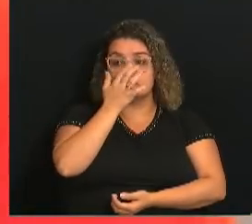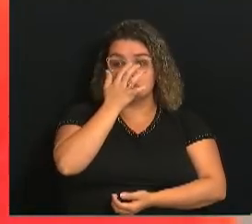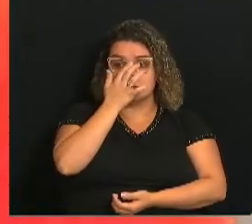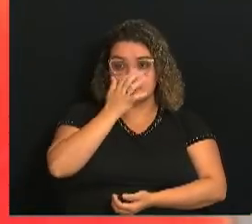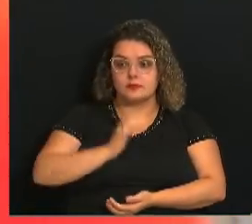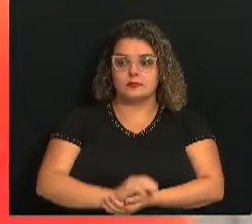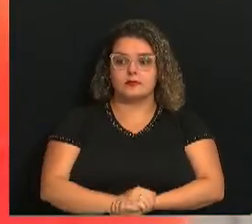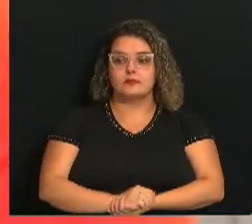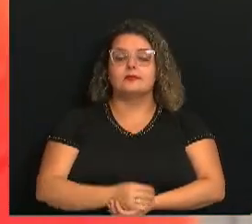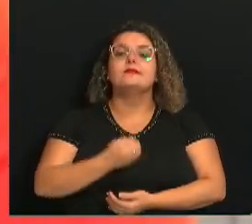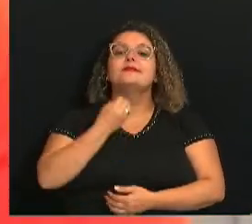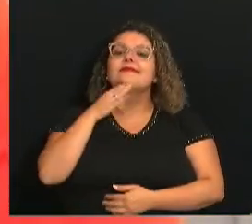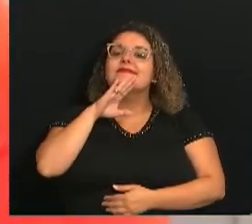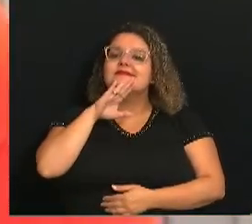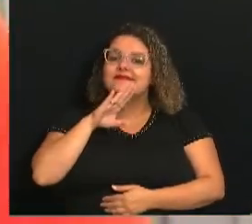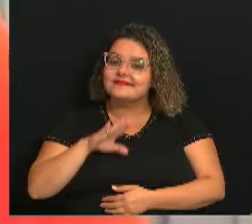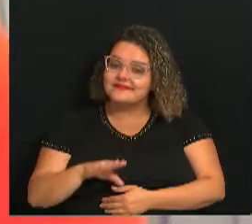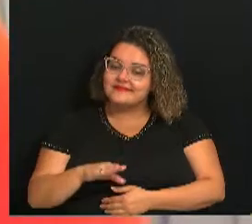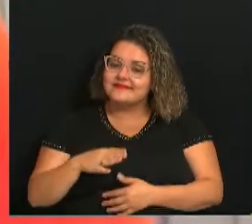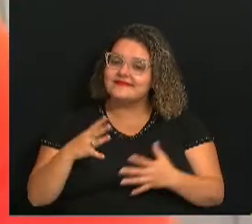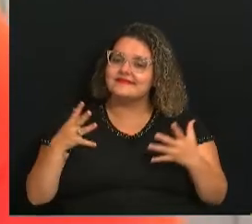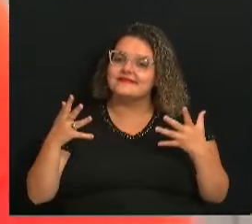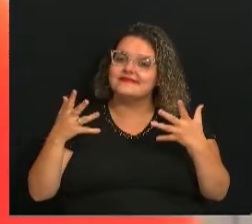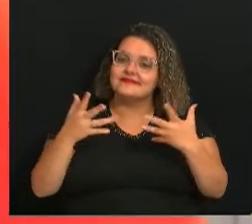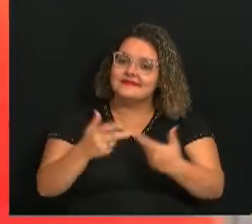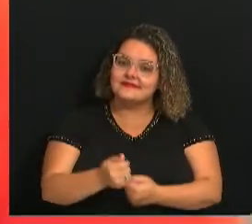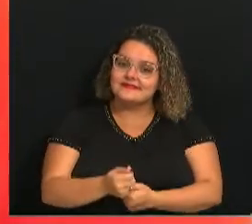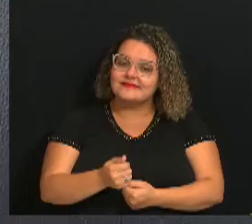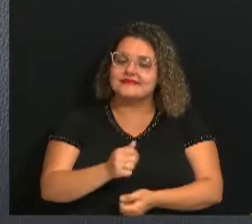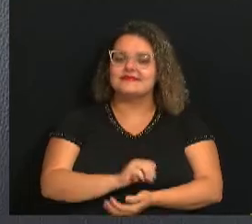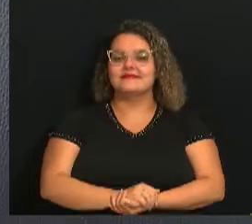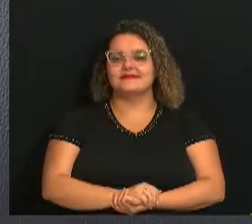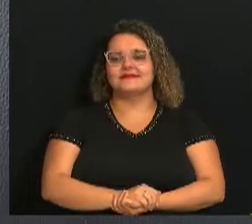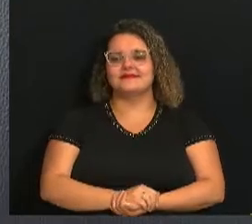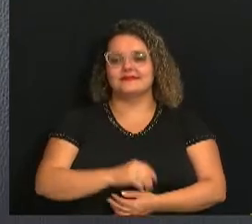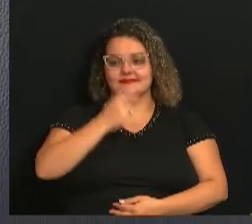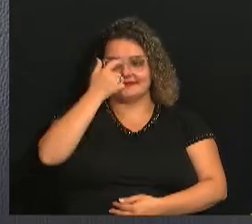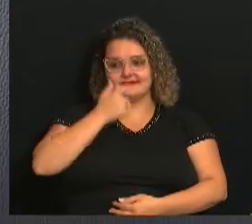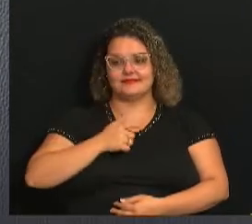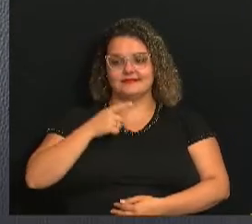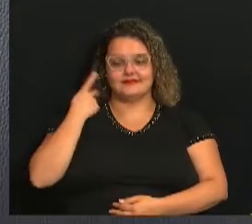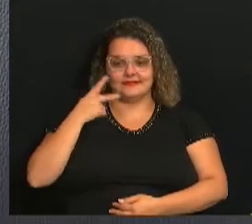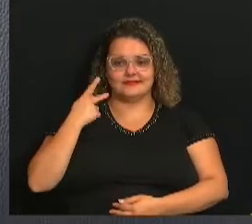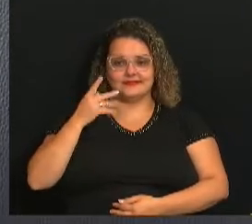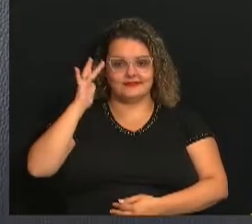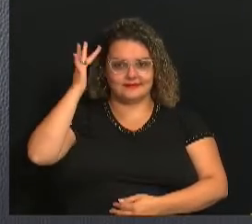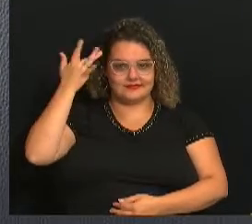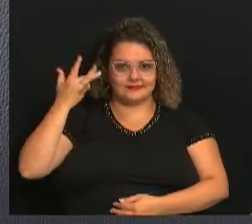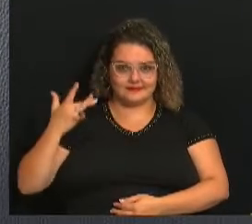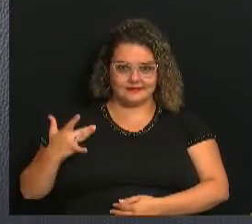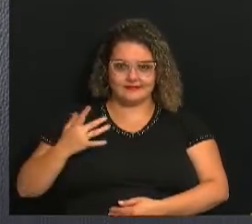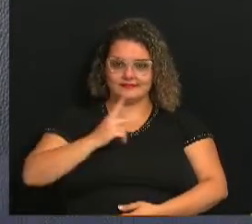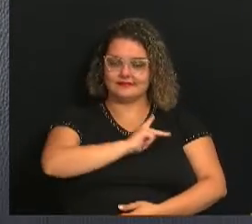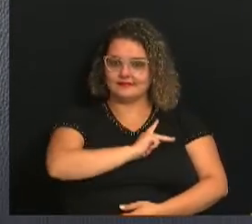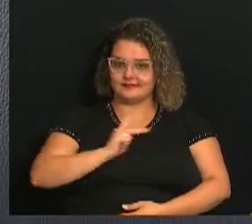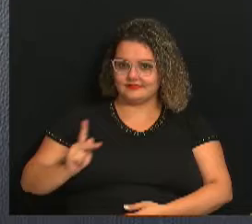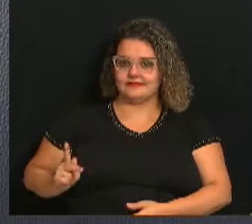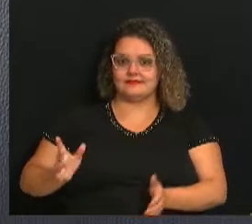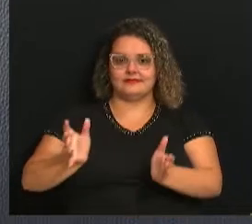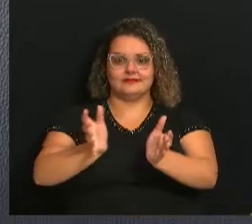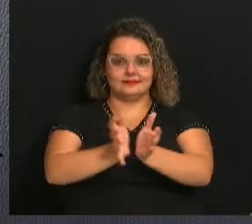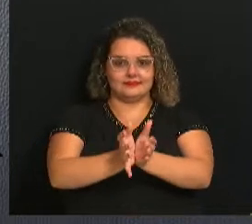Bom, boa tarde a todas e todos. Eu sou a vereadora Guida Calisto, sou presidenta da Comissão de